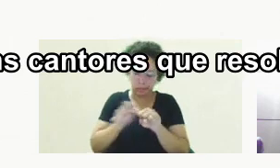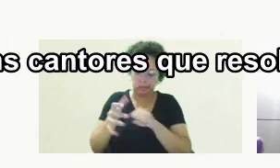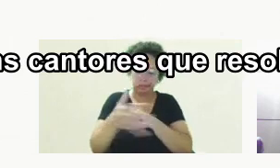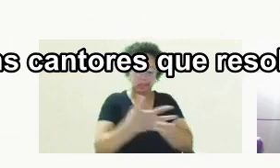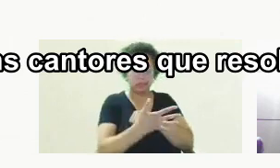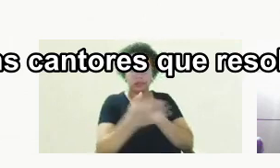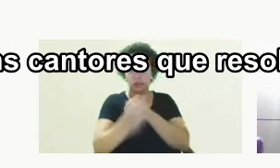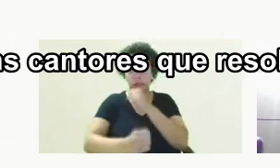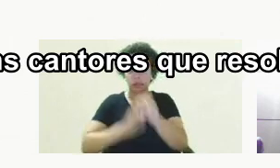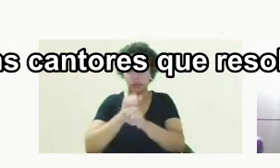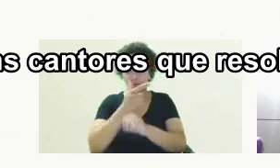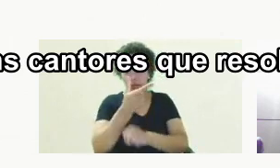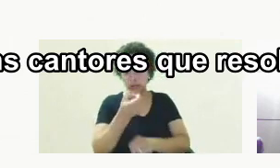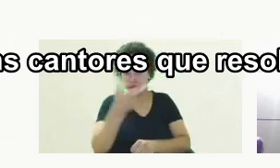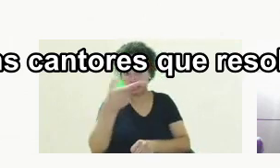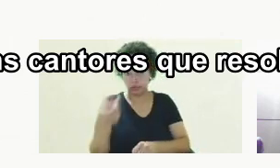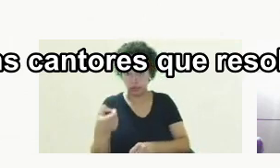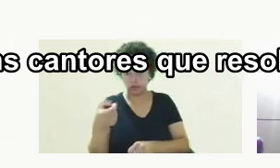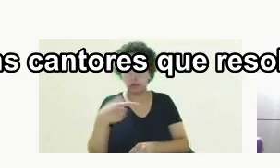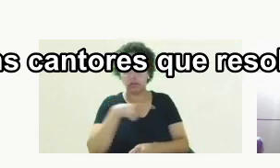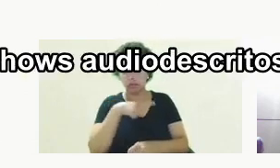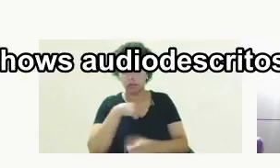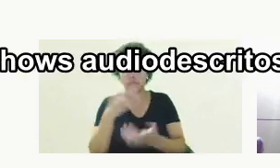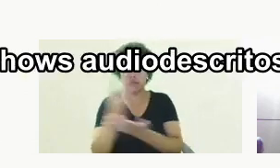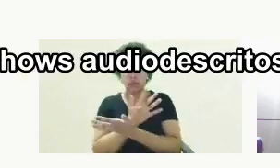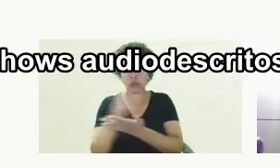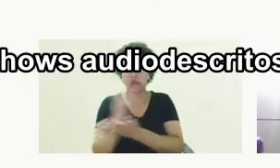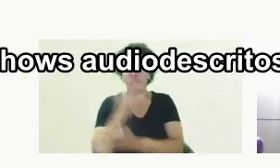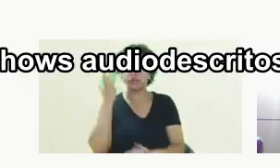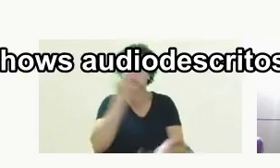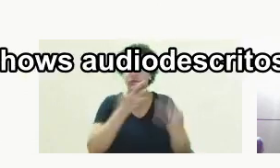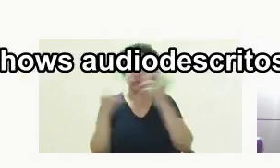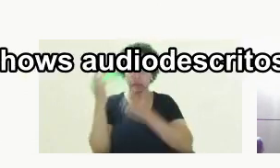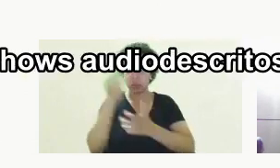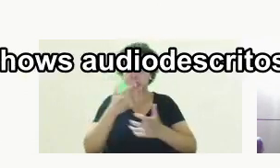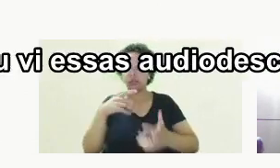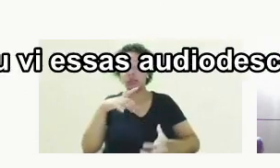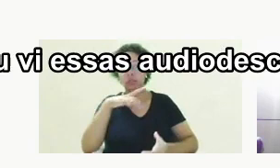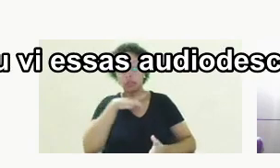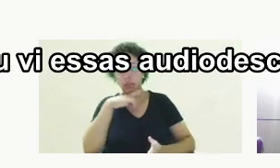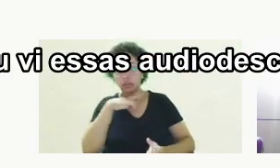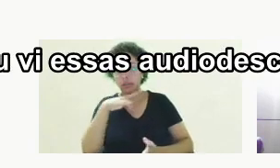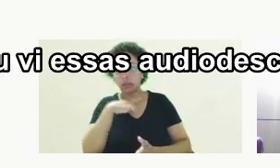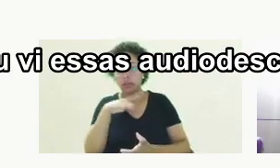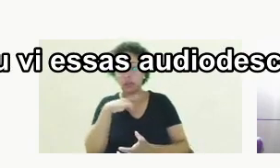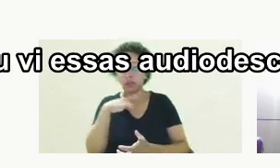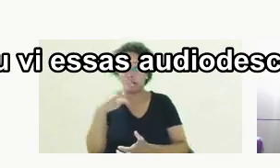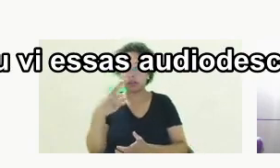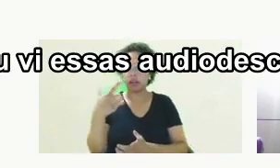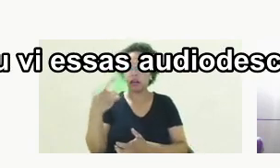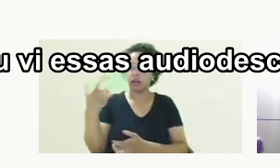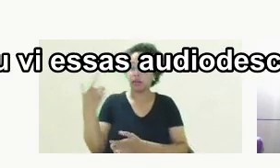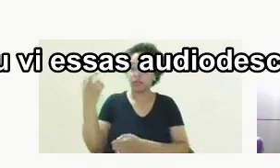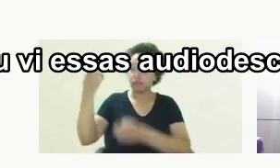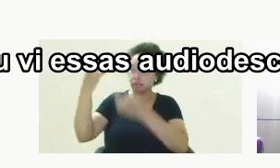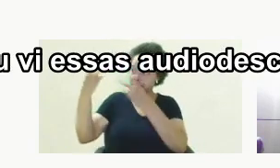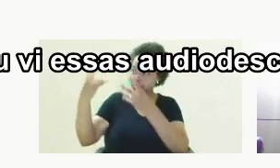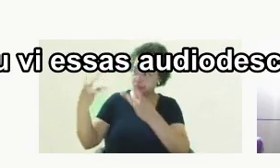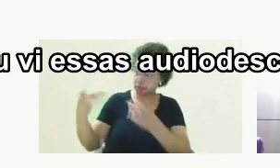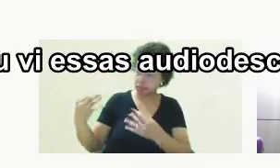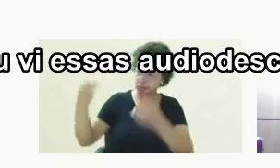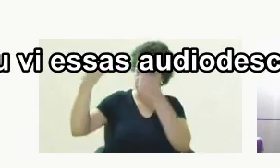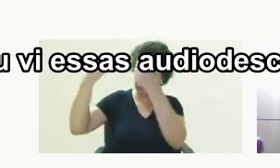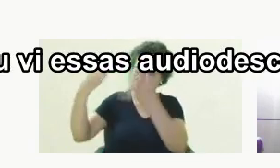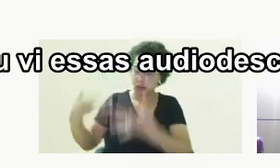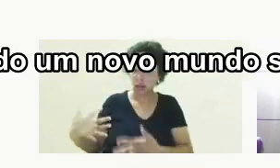houve alguns cantores que resolveram fazer shows audiodescritos. E quando eu vi